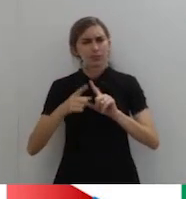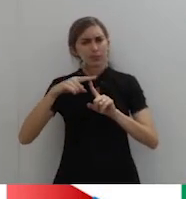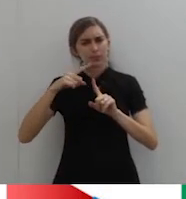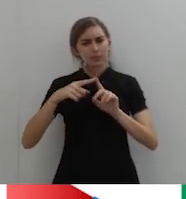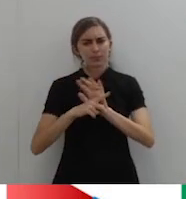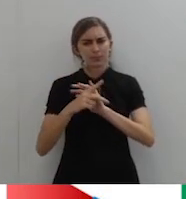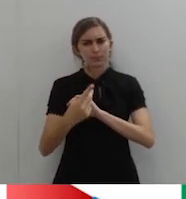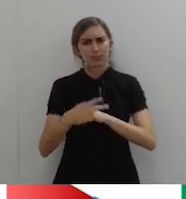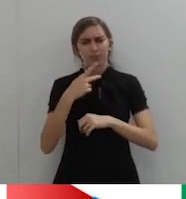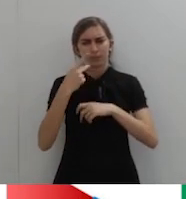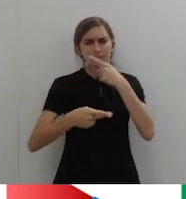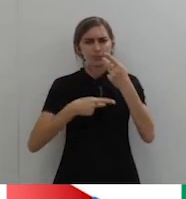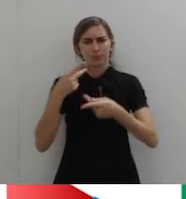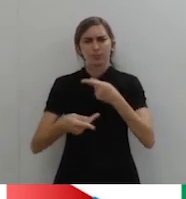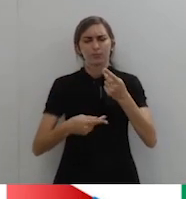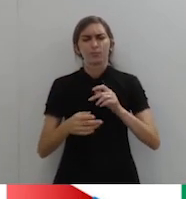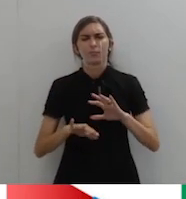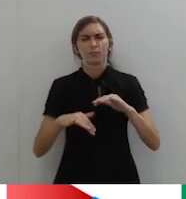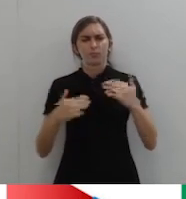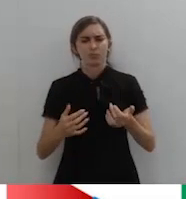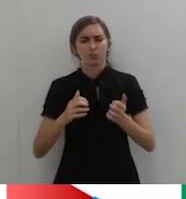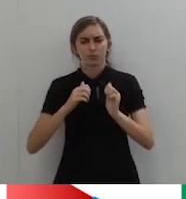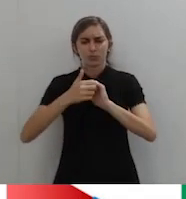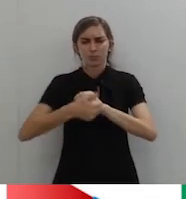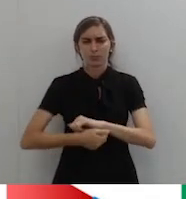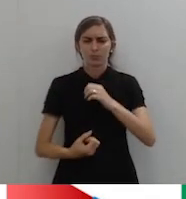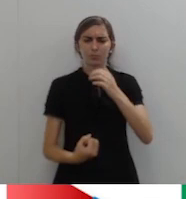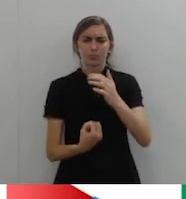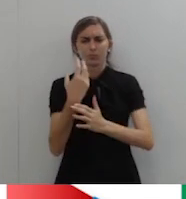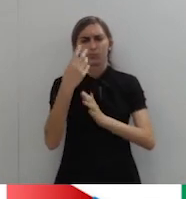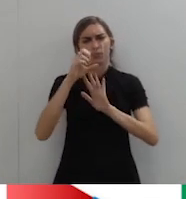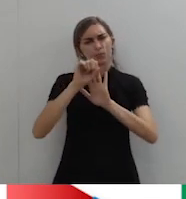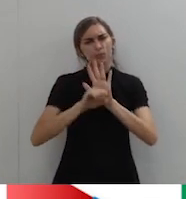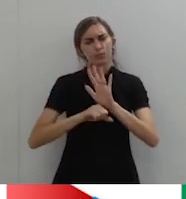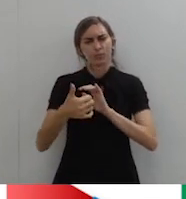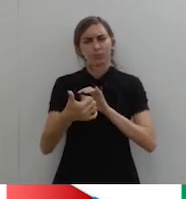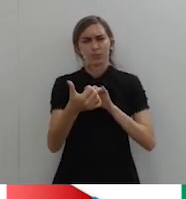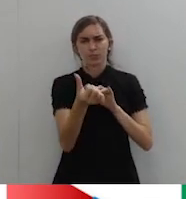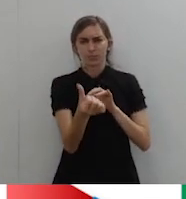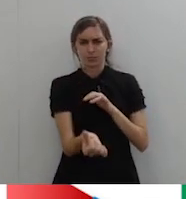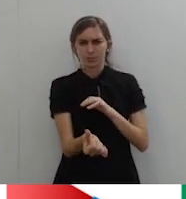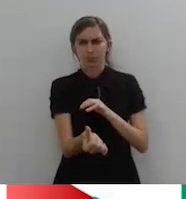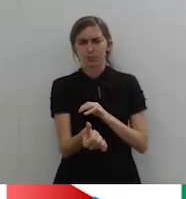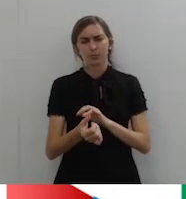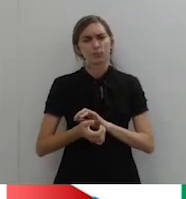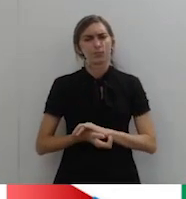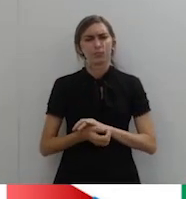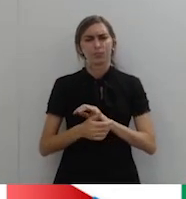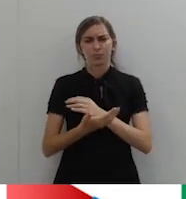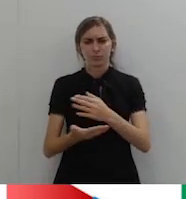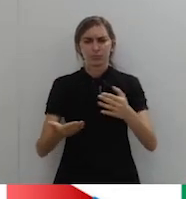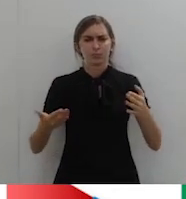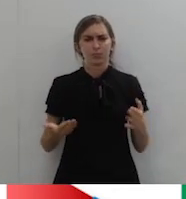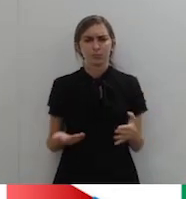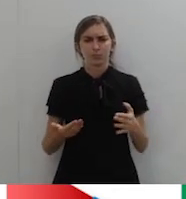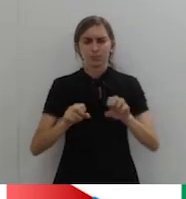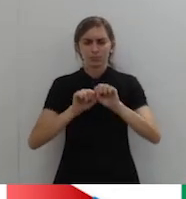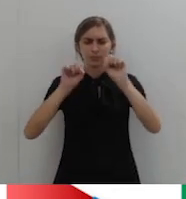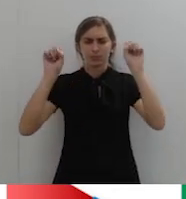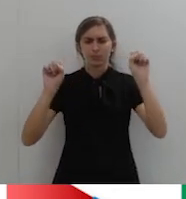falar sobre isso. Então, o jogo surgiu no século XVI, né, na questão